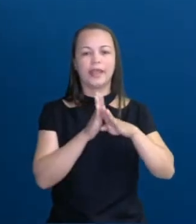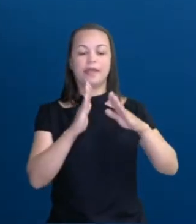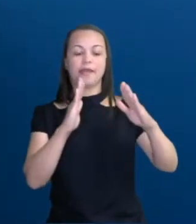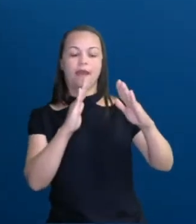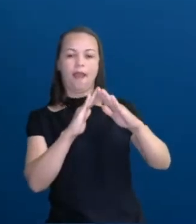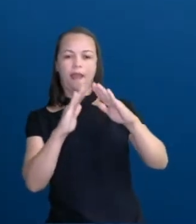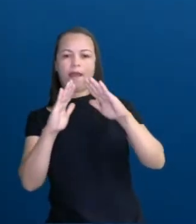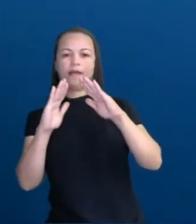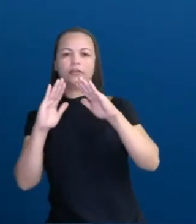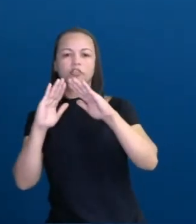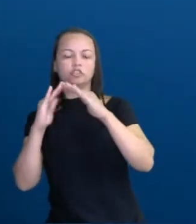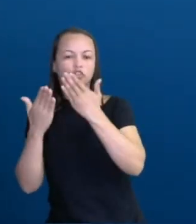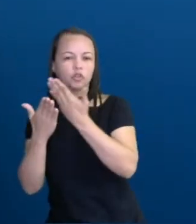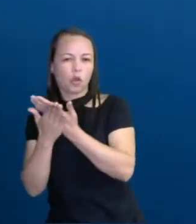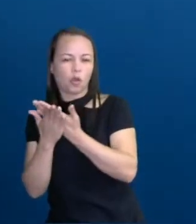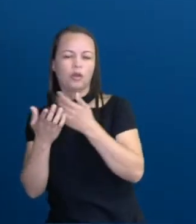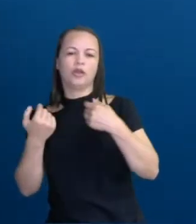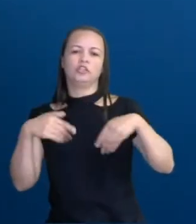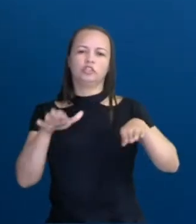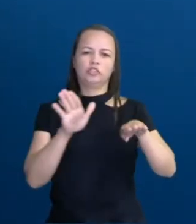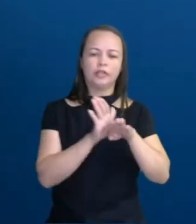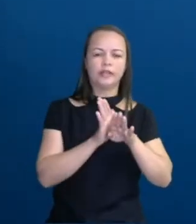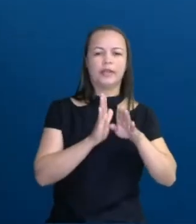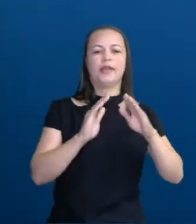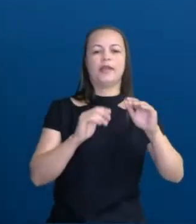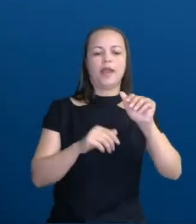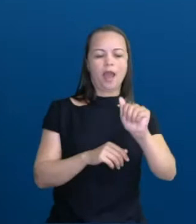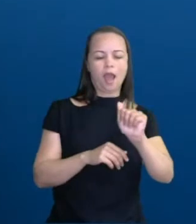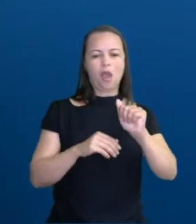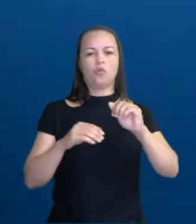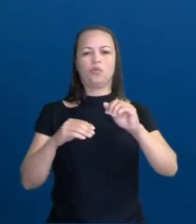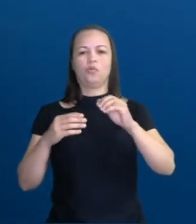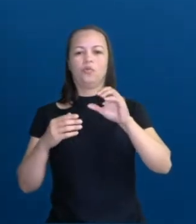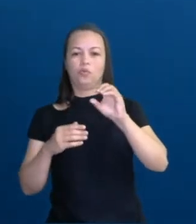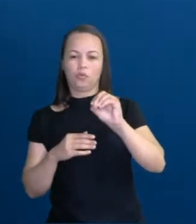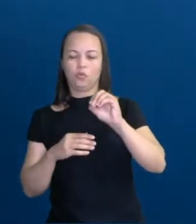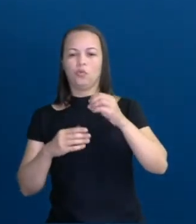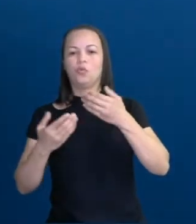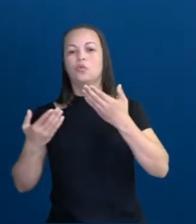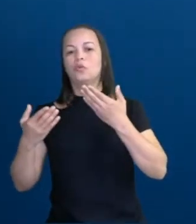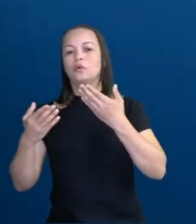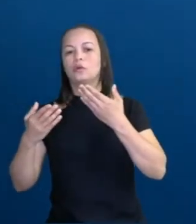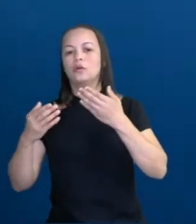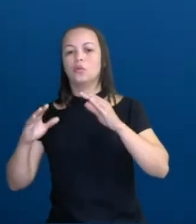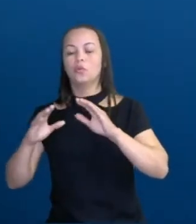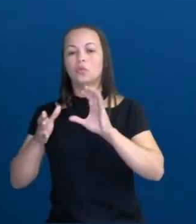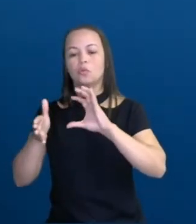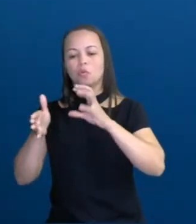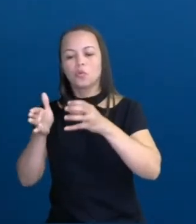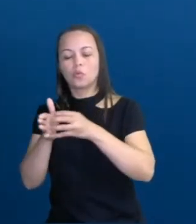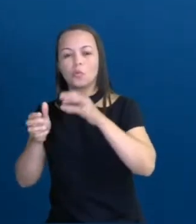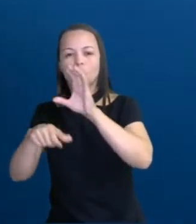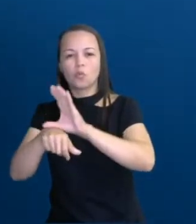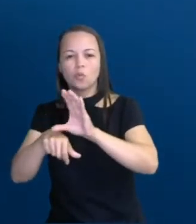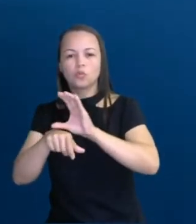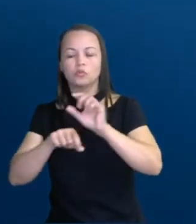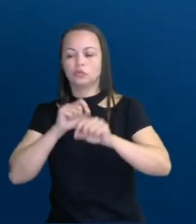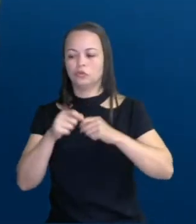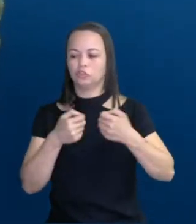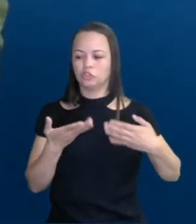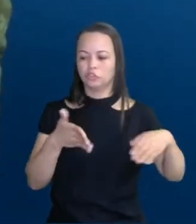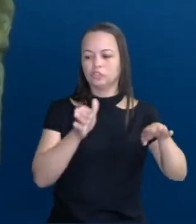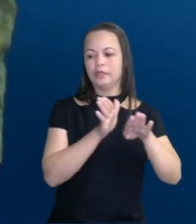ao trabalho chegamos ao curso chegamos ao final do curso chegamos